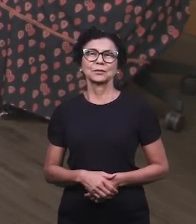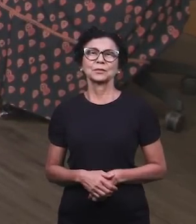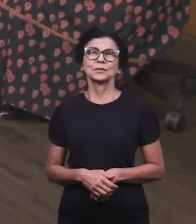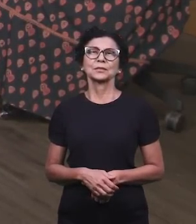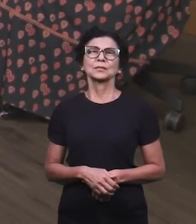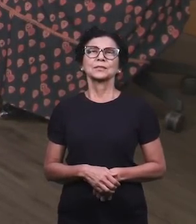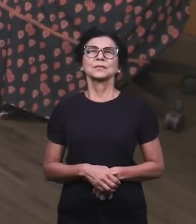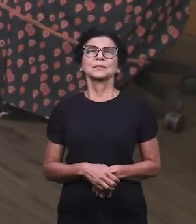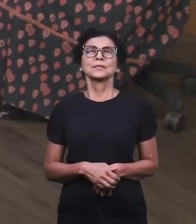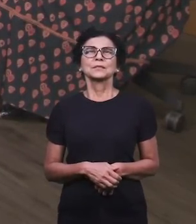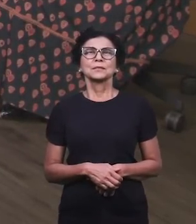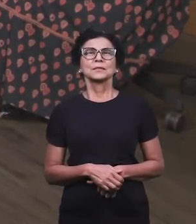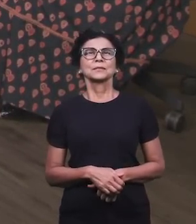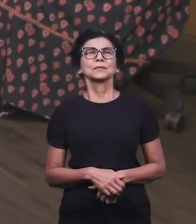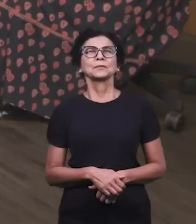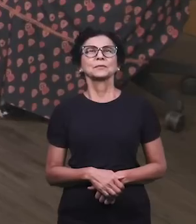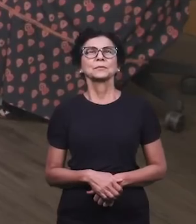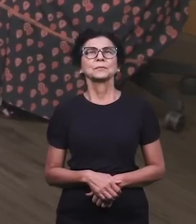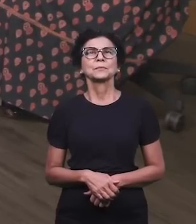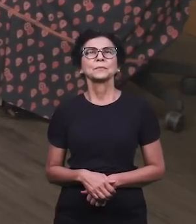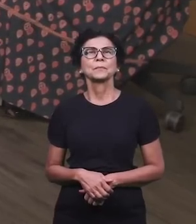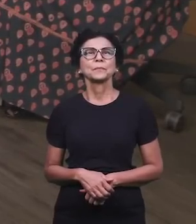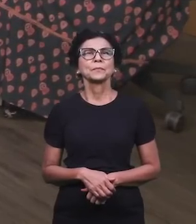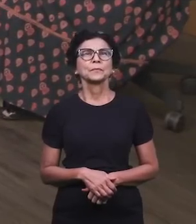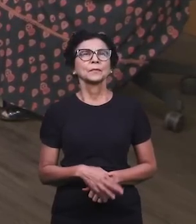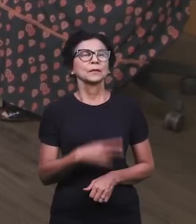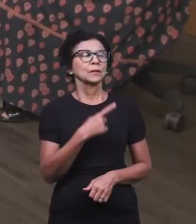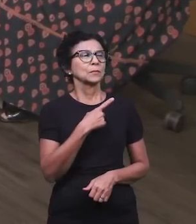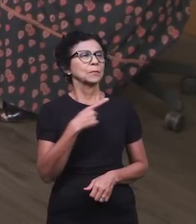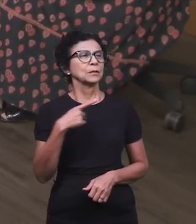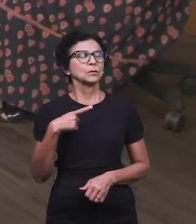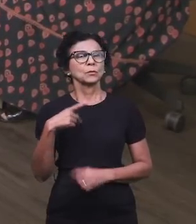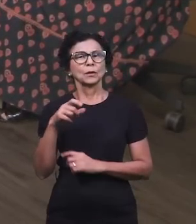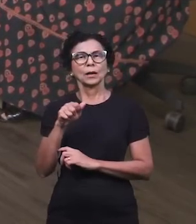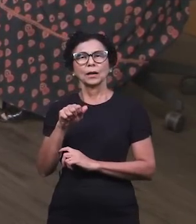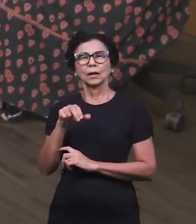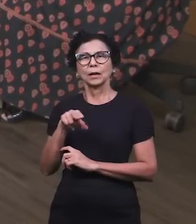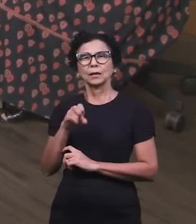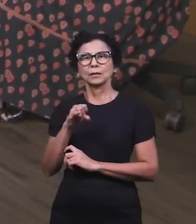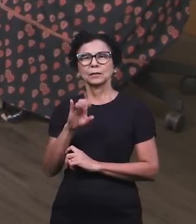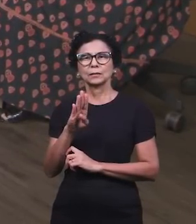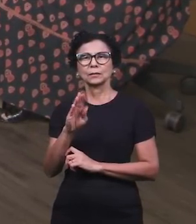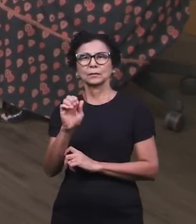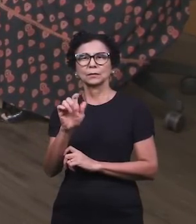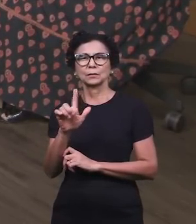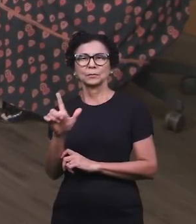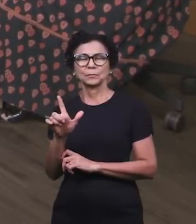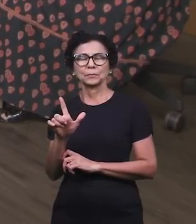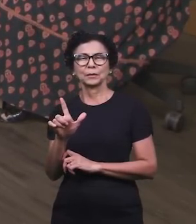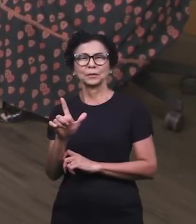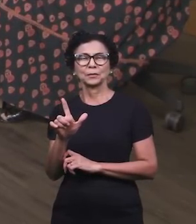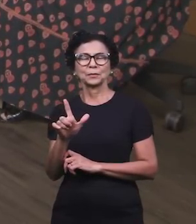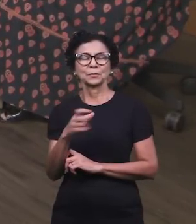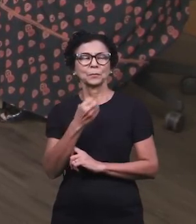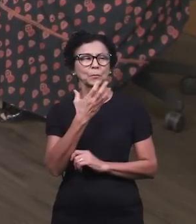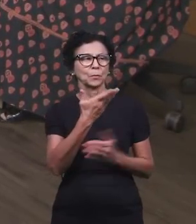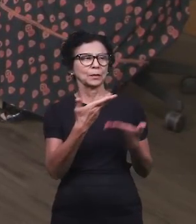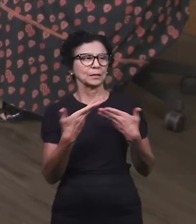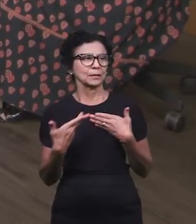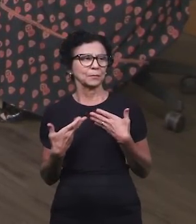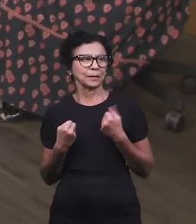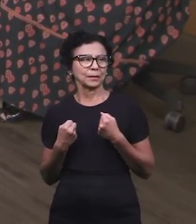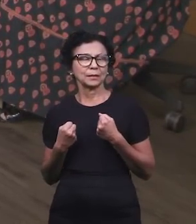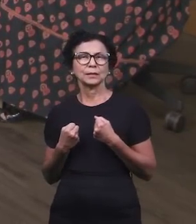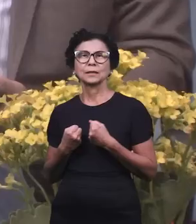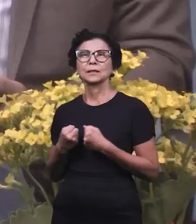vou começar cumprimentando o pastor Aníbal Neri. Deus abençoe, paz do Senhor, que bom recebê-lo aqui. A paz do Senhor, pastor Josias, paz do